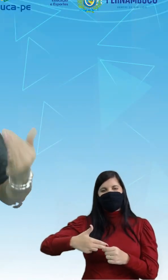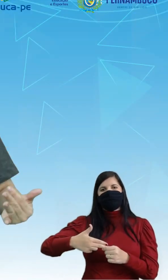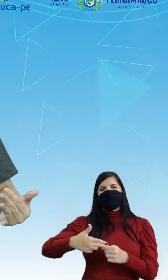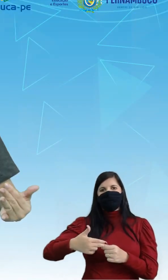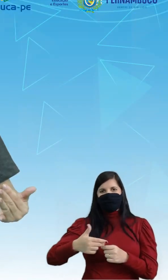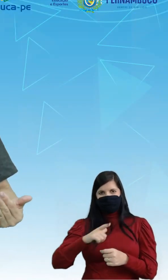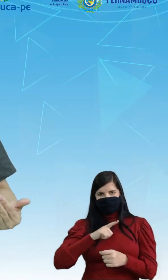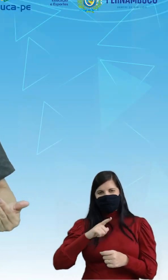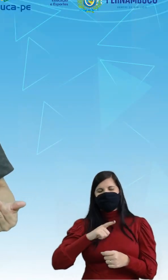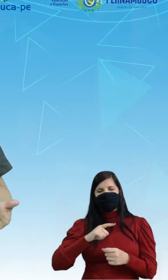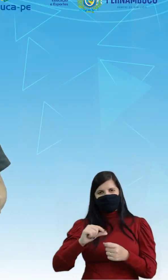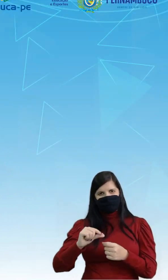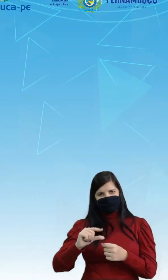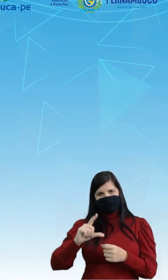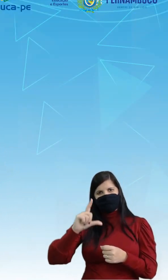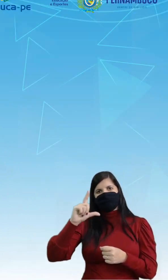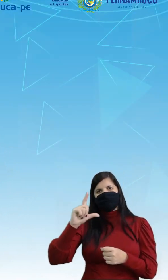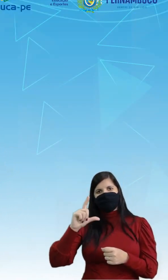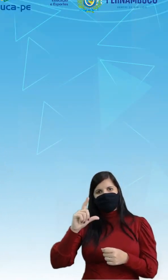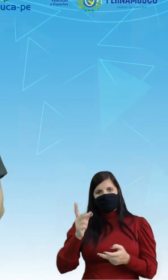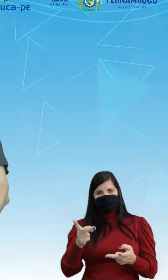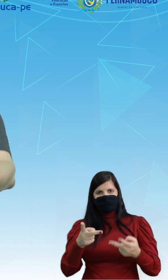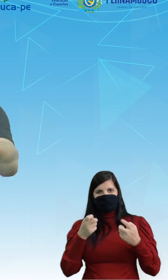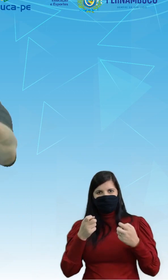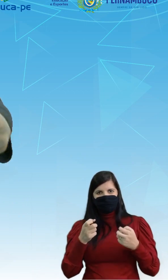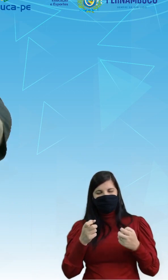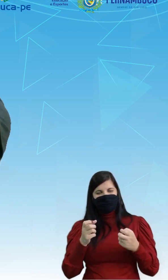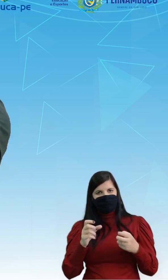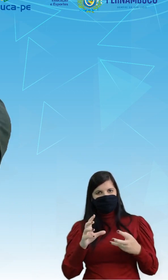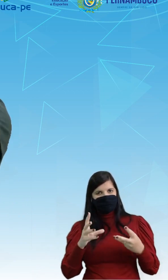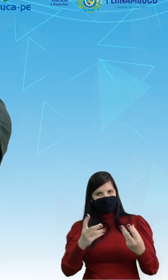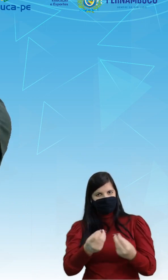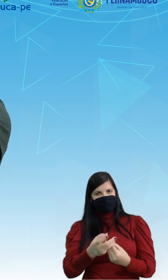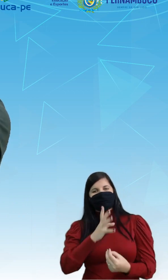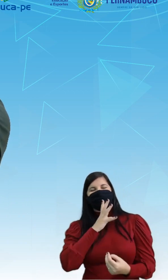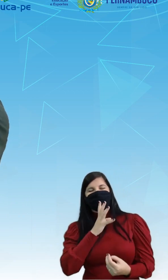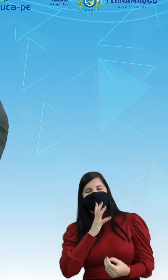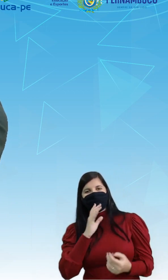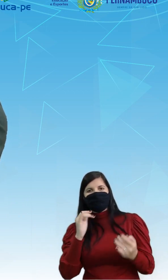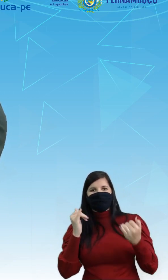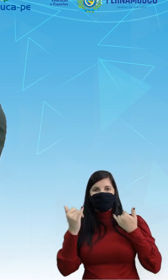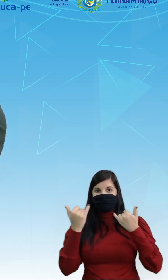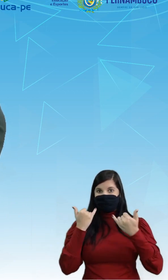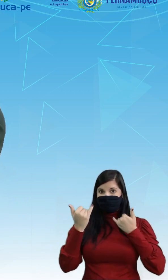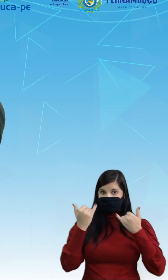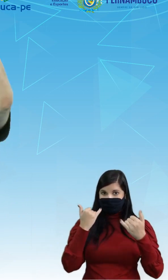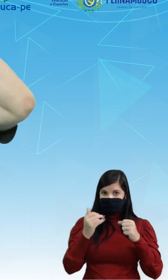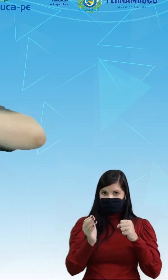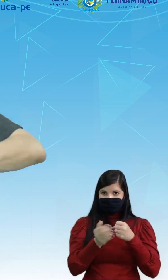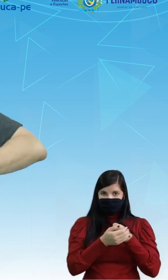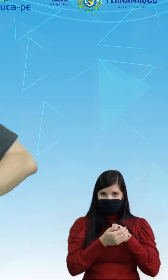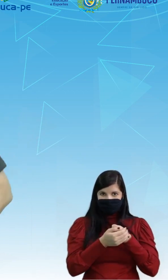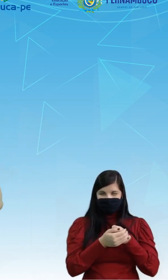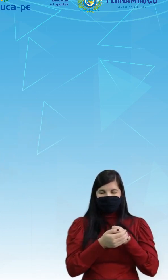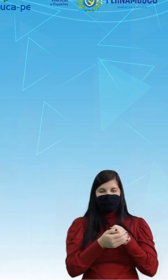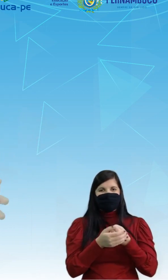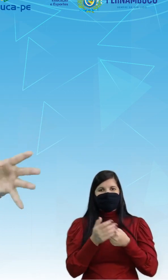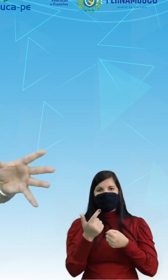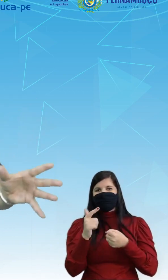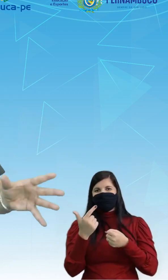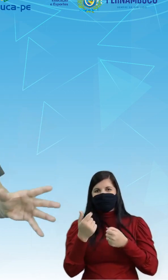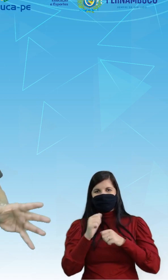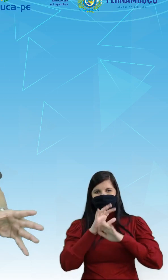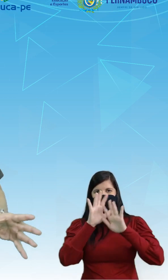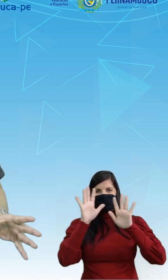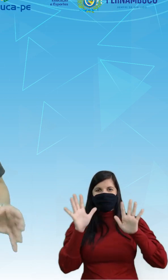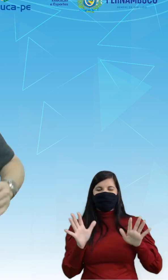já tinham aumentado. Viram a riqueza de se conhecer as informações implícitas, aquelas que não estão na